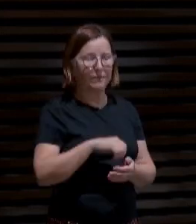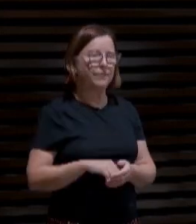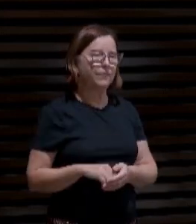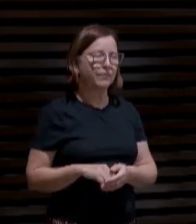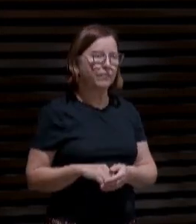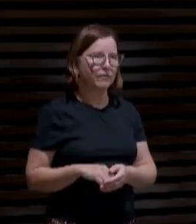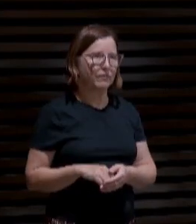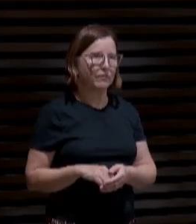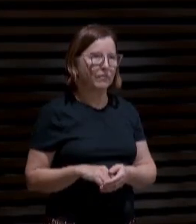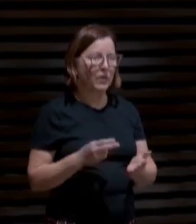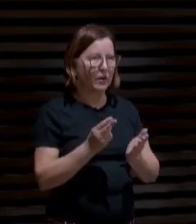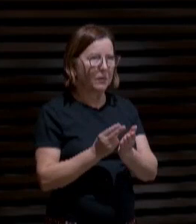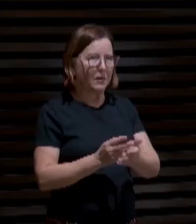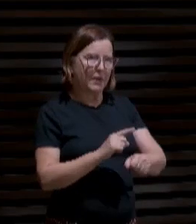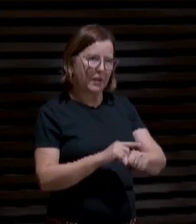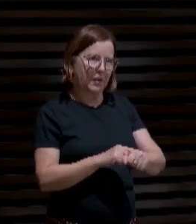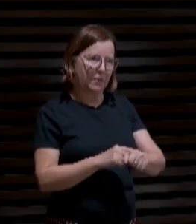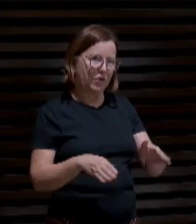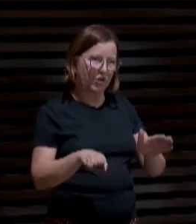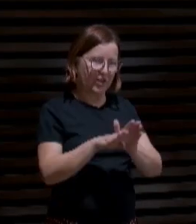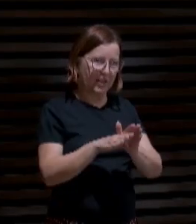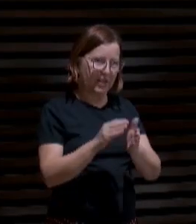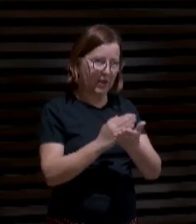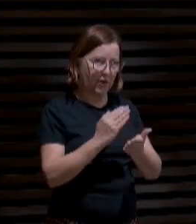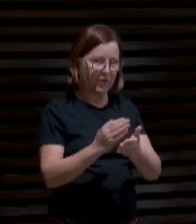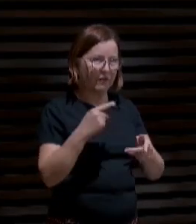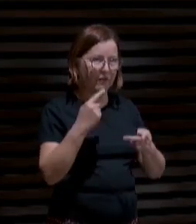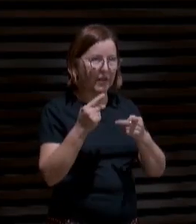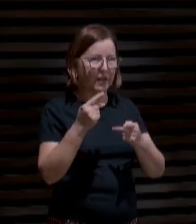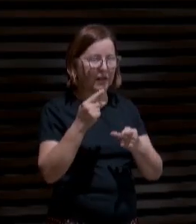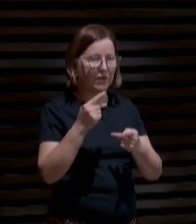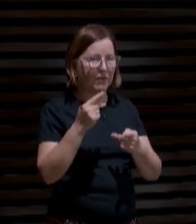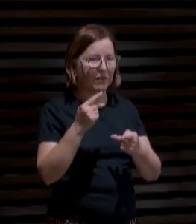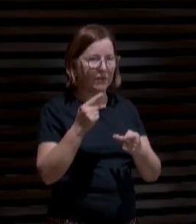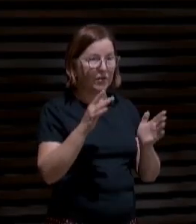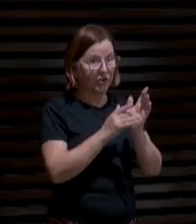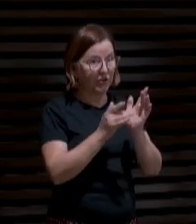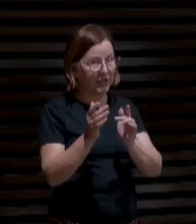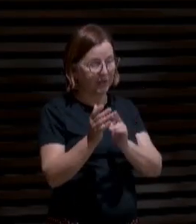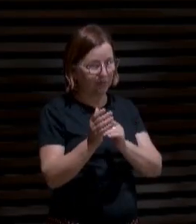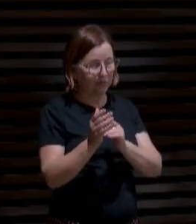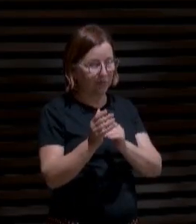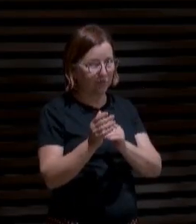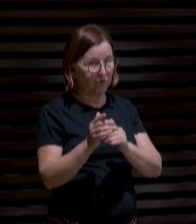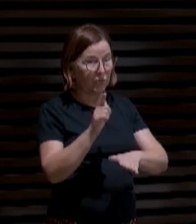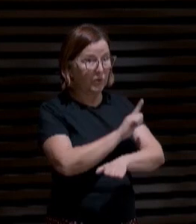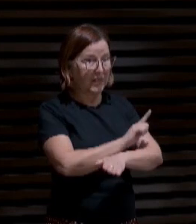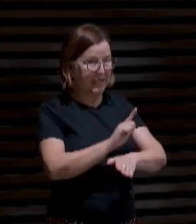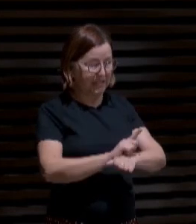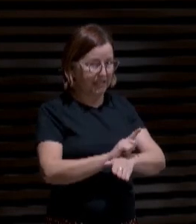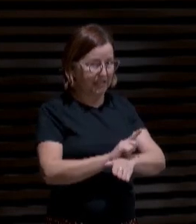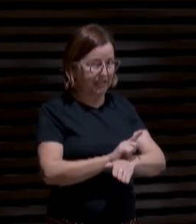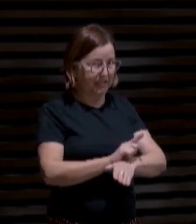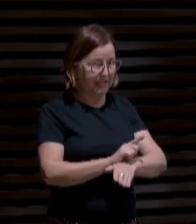Naquela mesma ocasião, chegando alguns, falavam a Jesus a respeito dos galileus, cujo